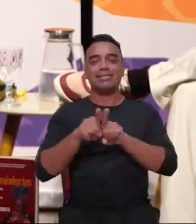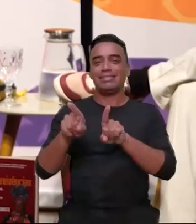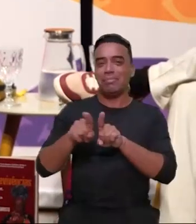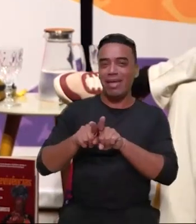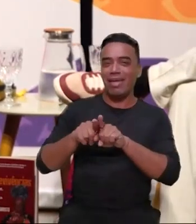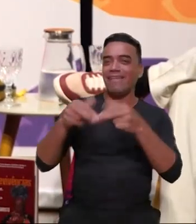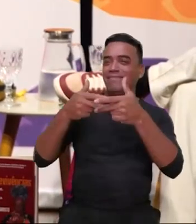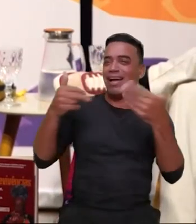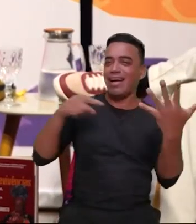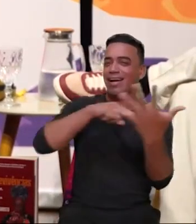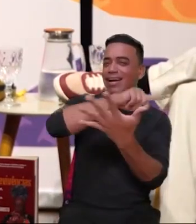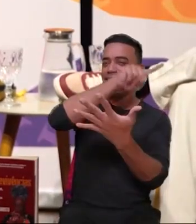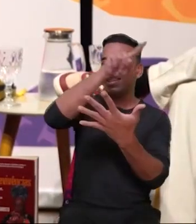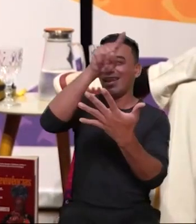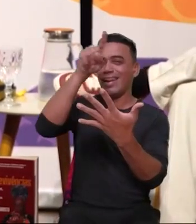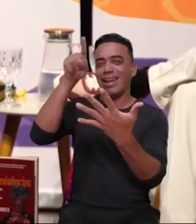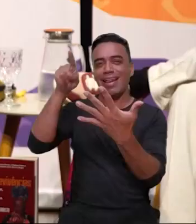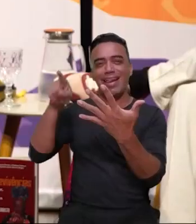ler um sujeito